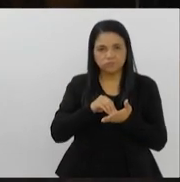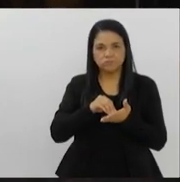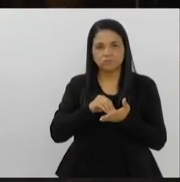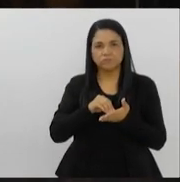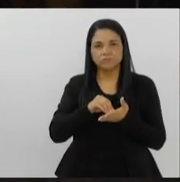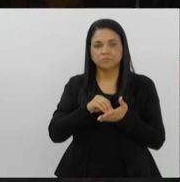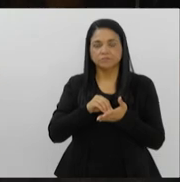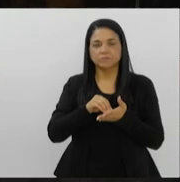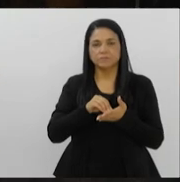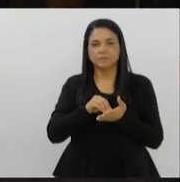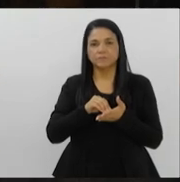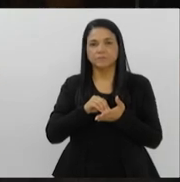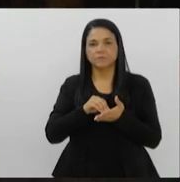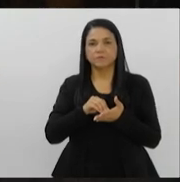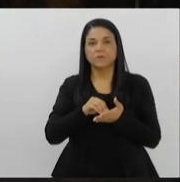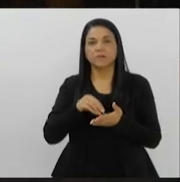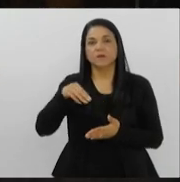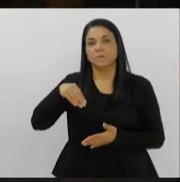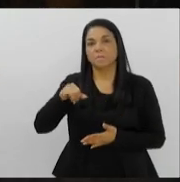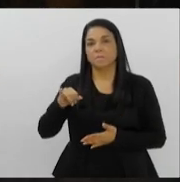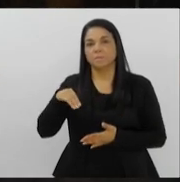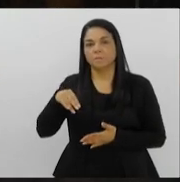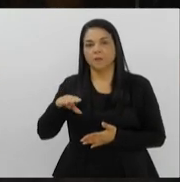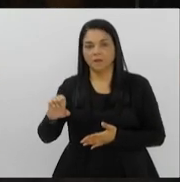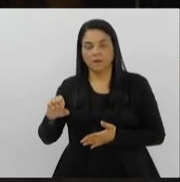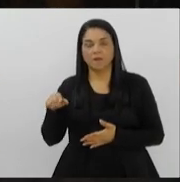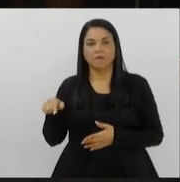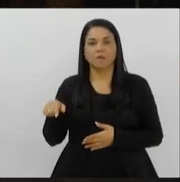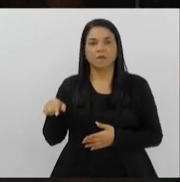Ali o Mink.